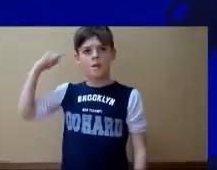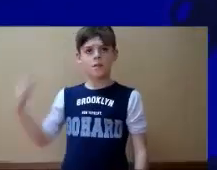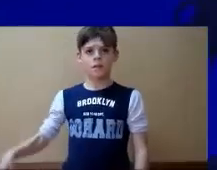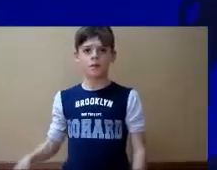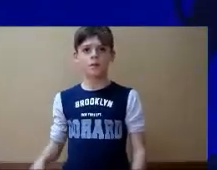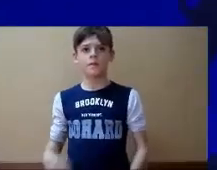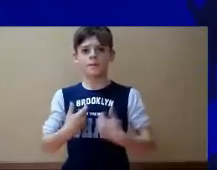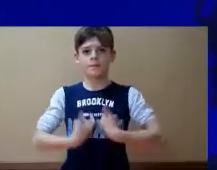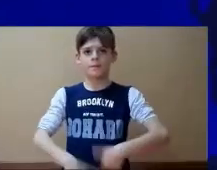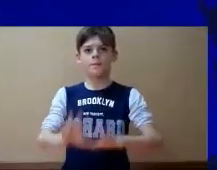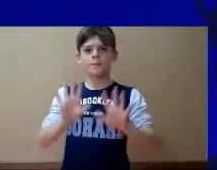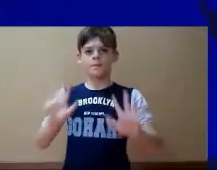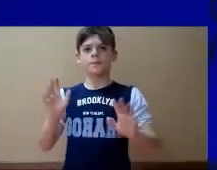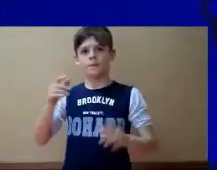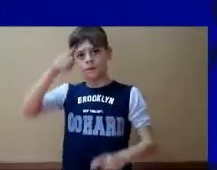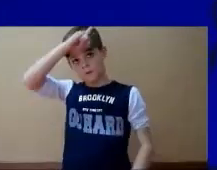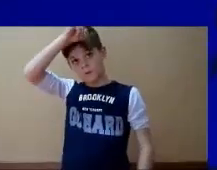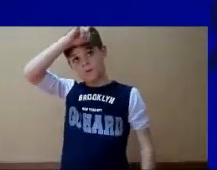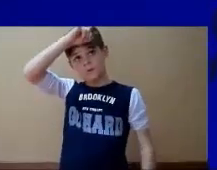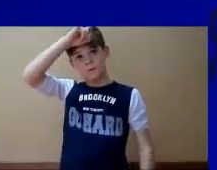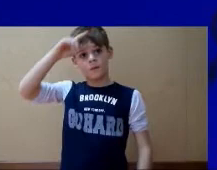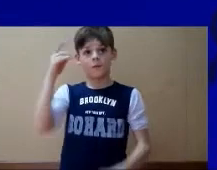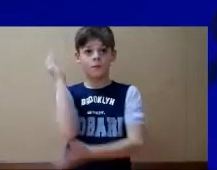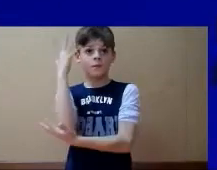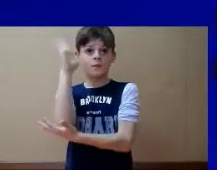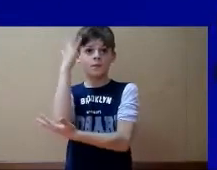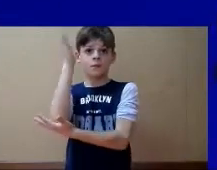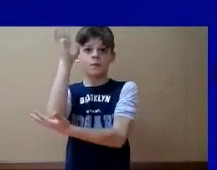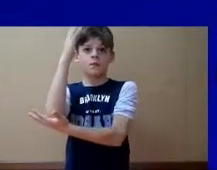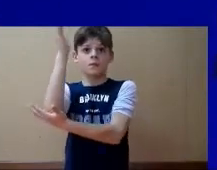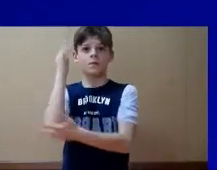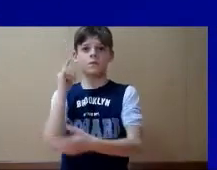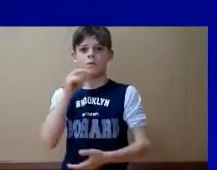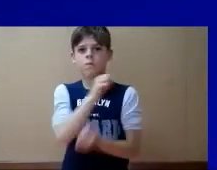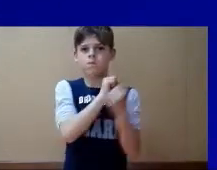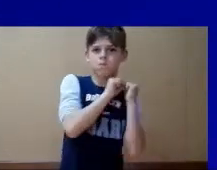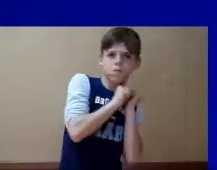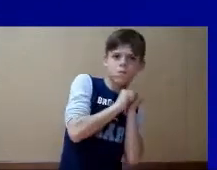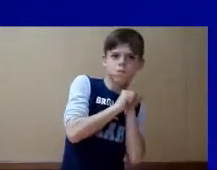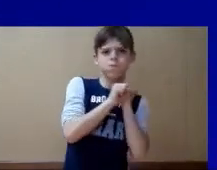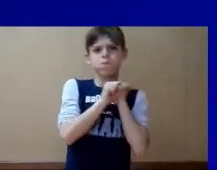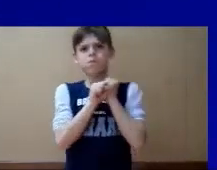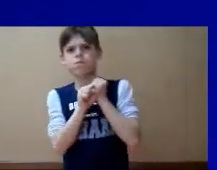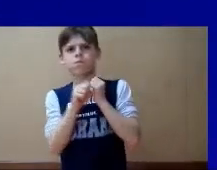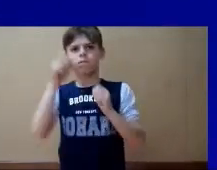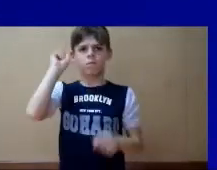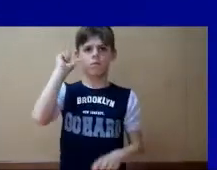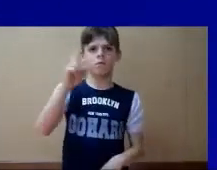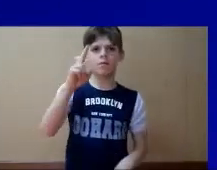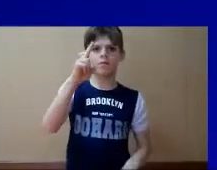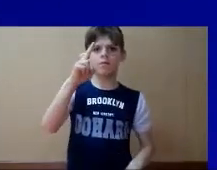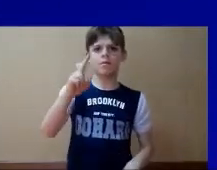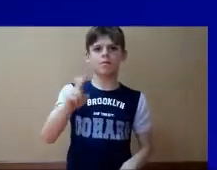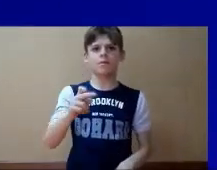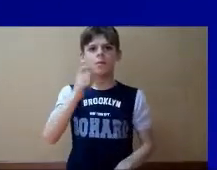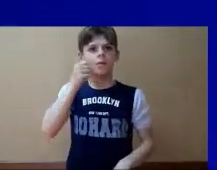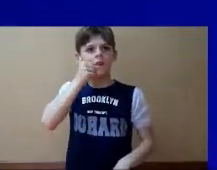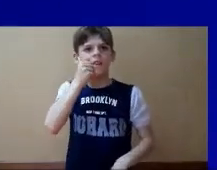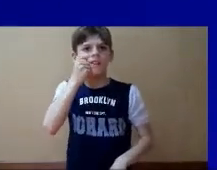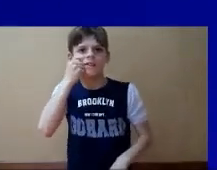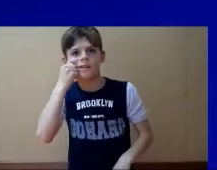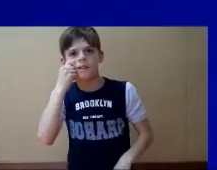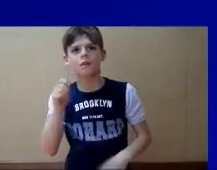vítimas. Com muito custo, lá conseguiram deixar o touro na